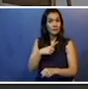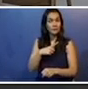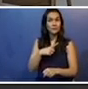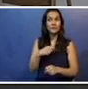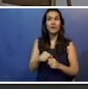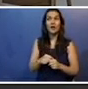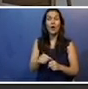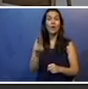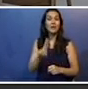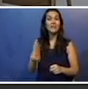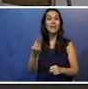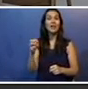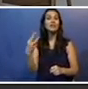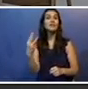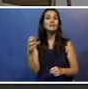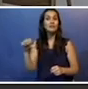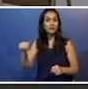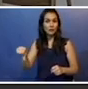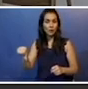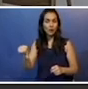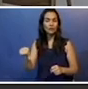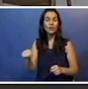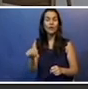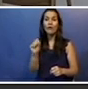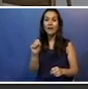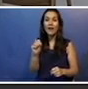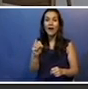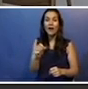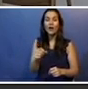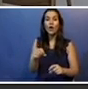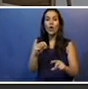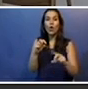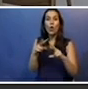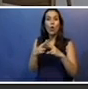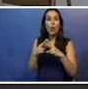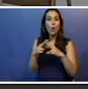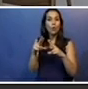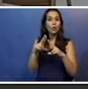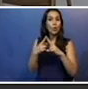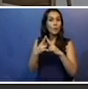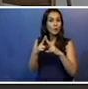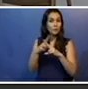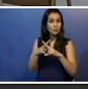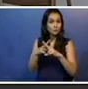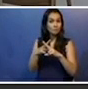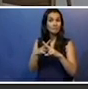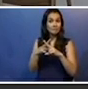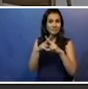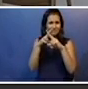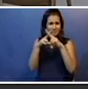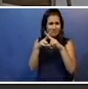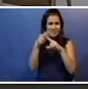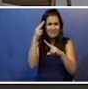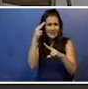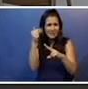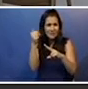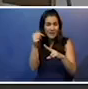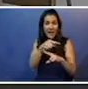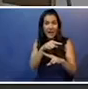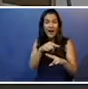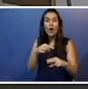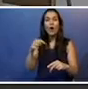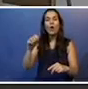unidade 39, a numeração romana, lá na página 192, a escrita